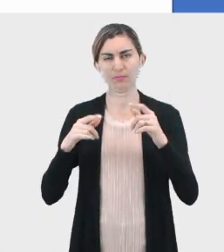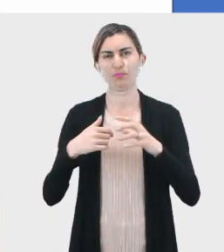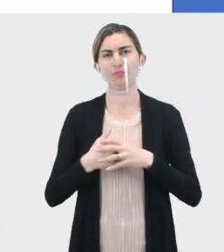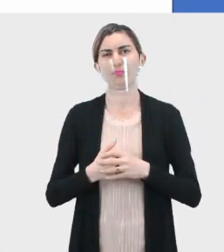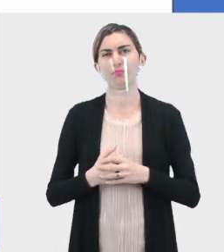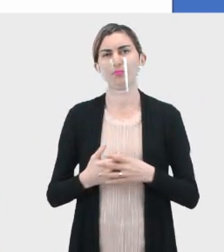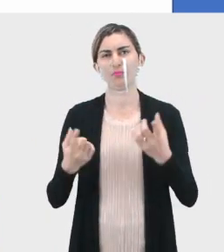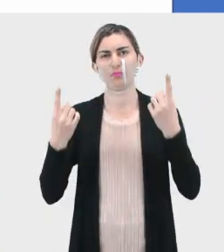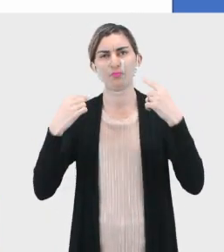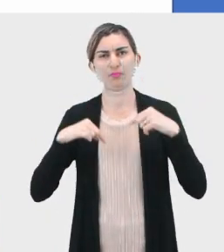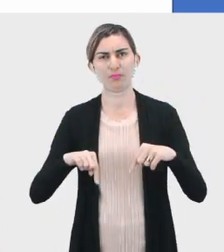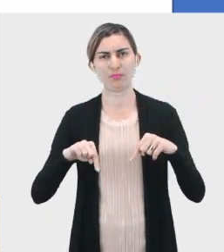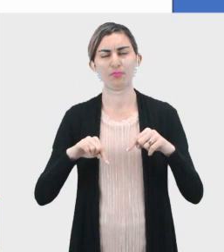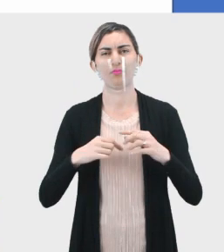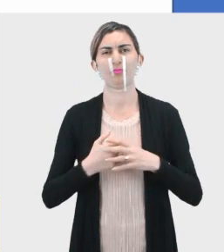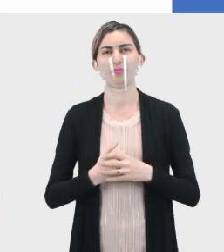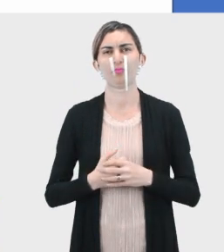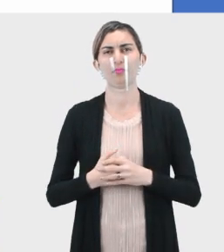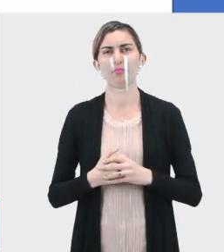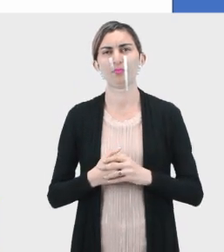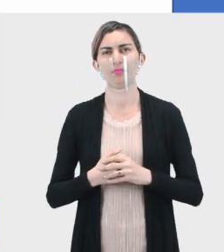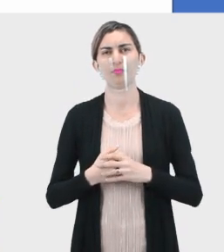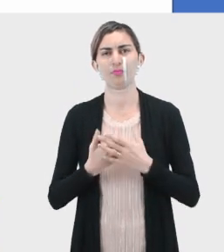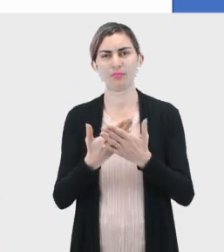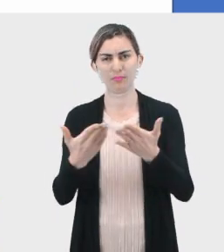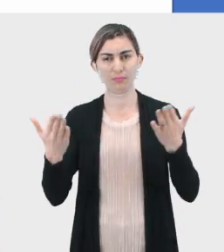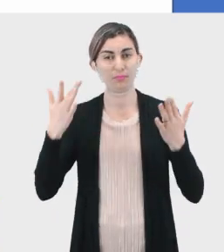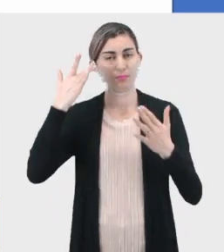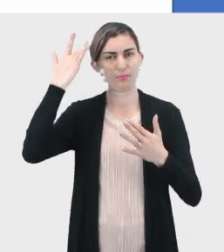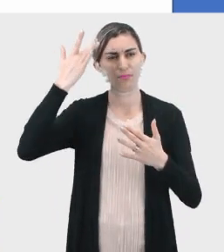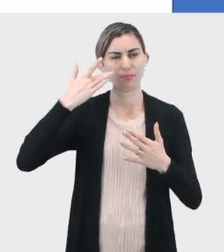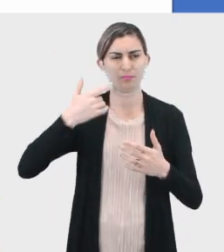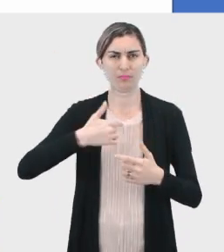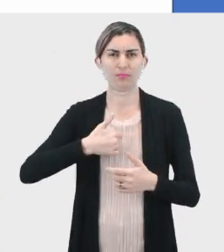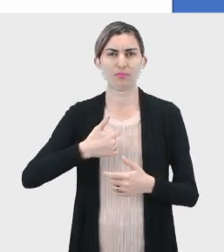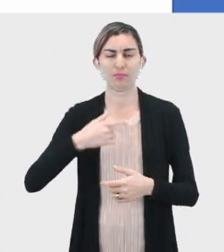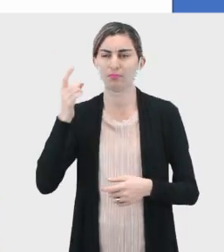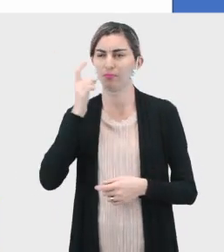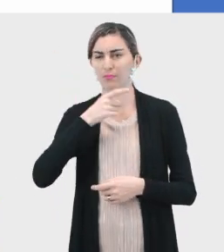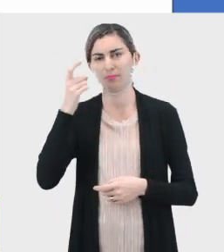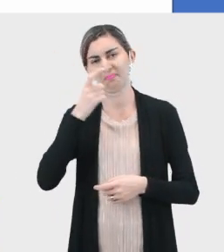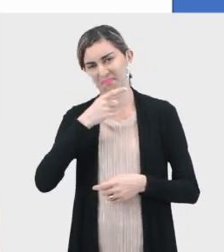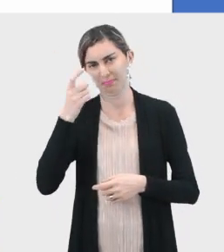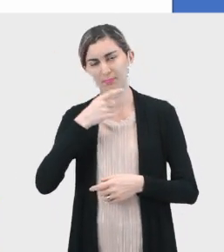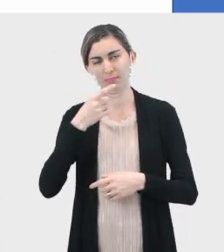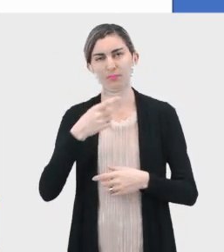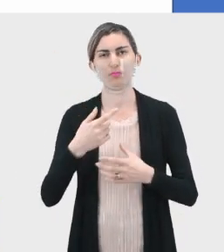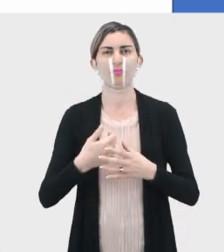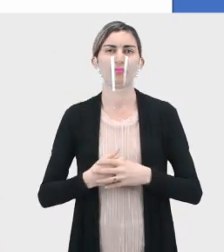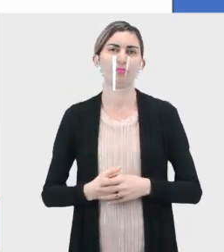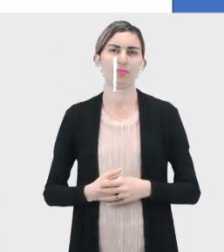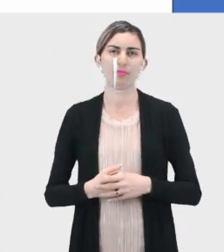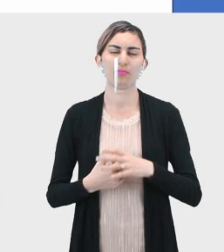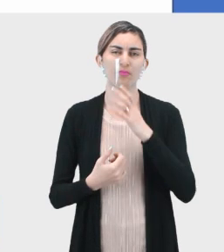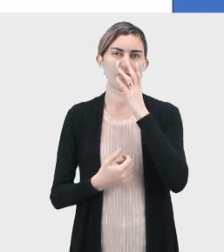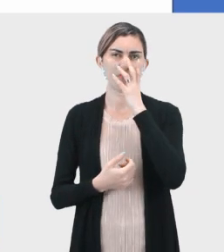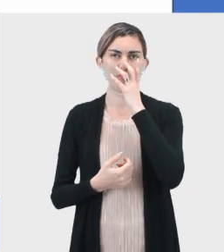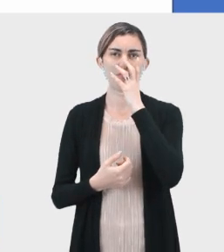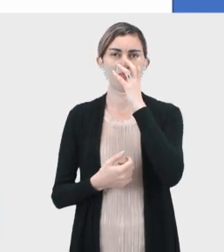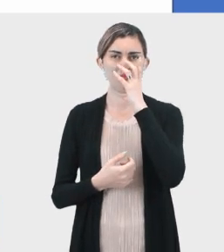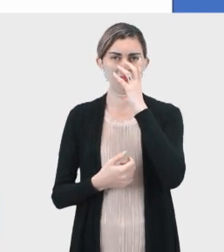they think I'm telling lies. Elas acham que eu estou mentindo. I